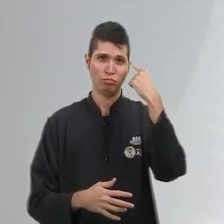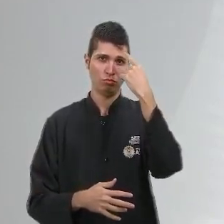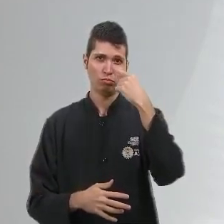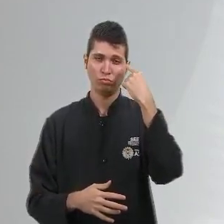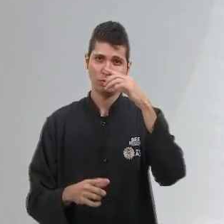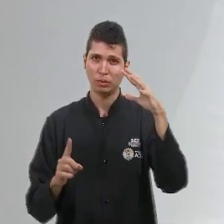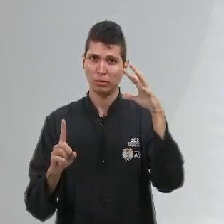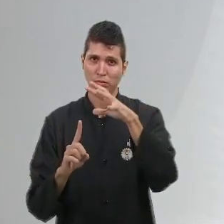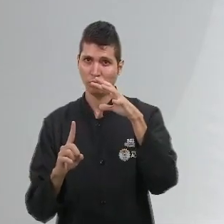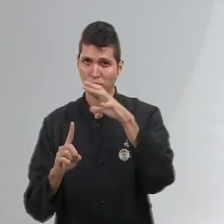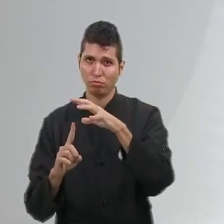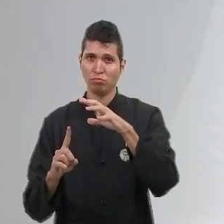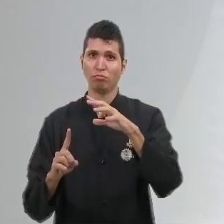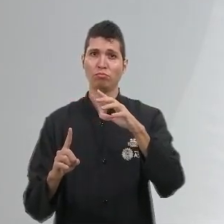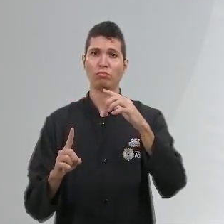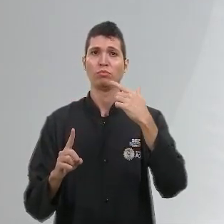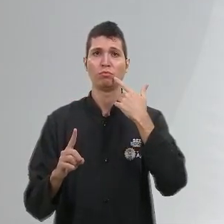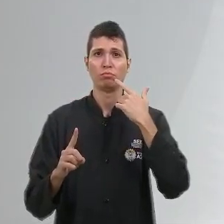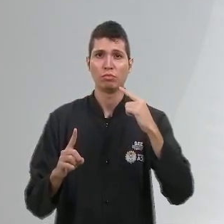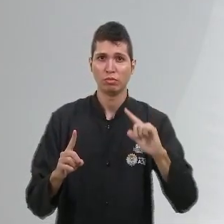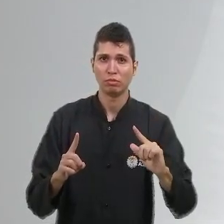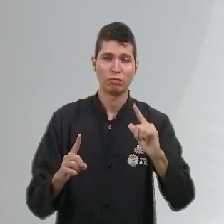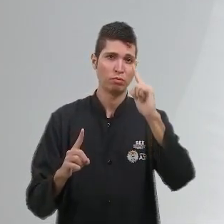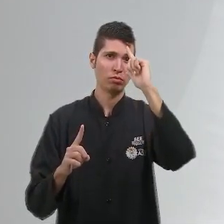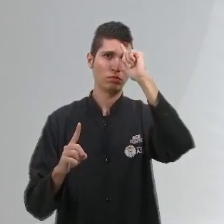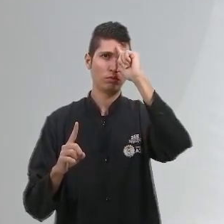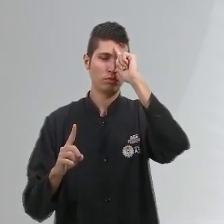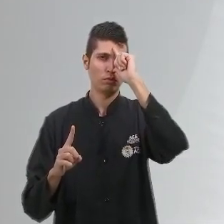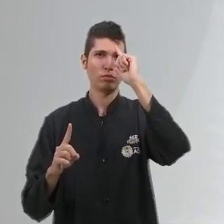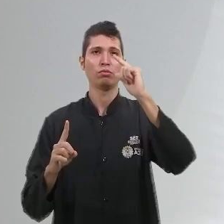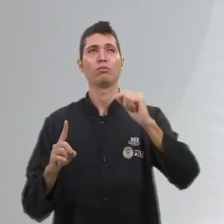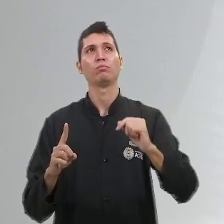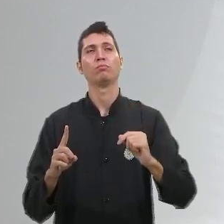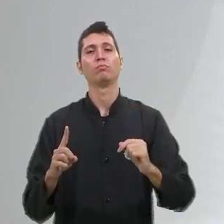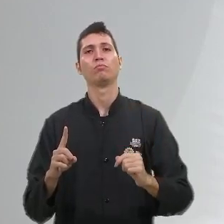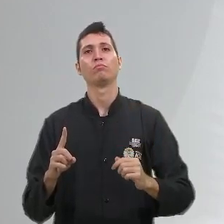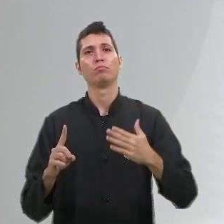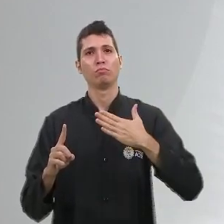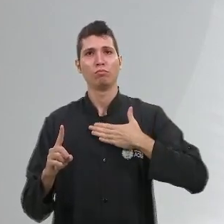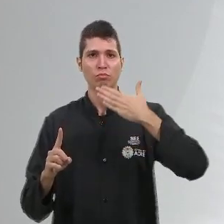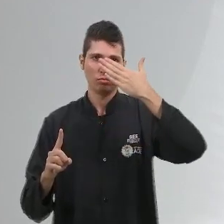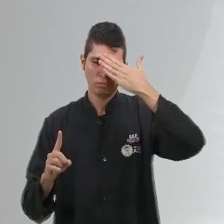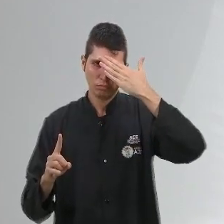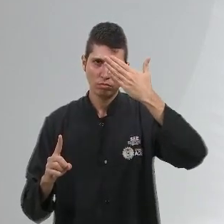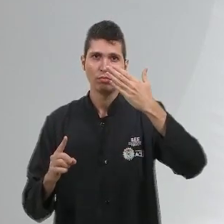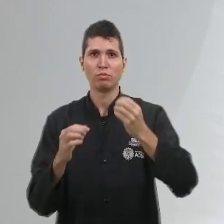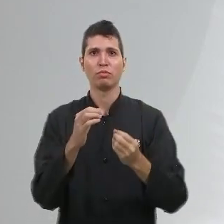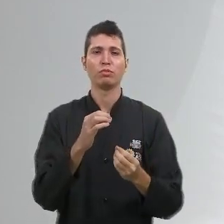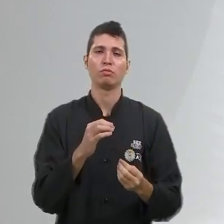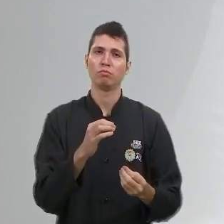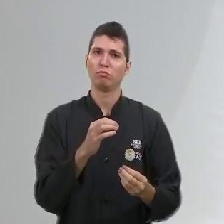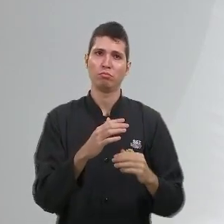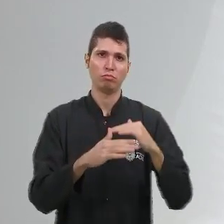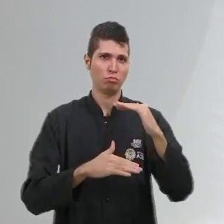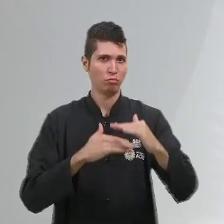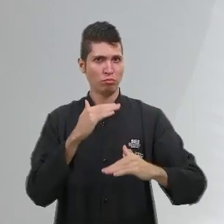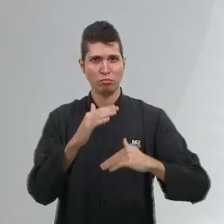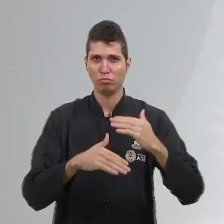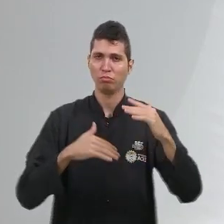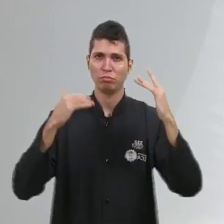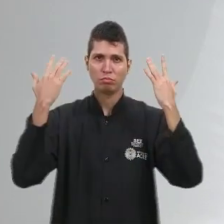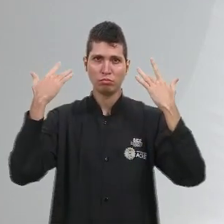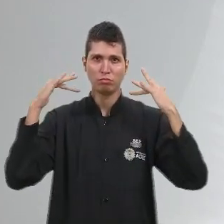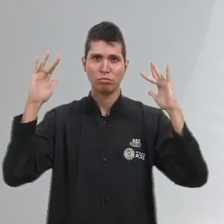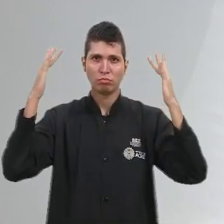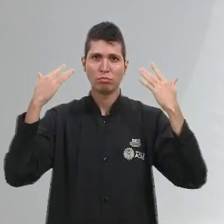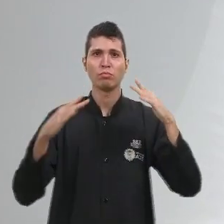língua árabe, né, da língua latina. Então, esse processo, ele foi natural, né? E ele adveio aí desses